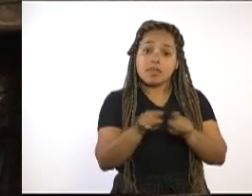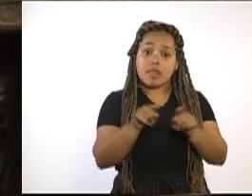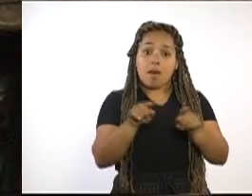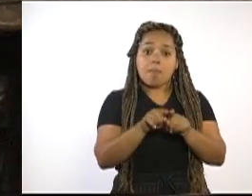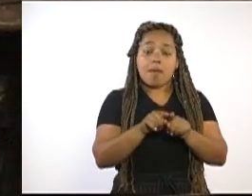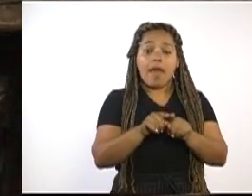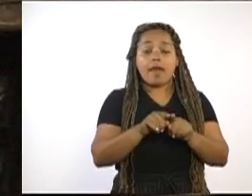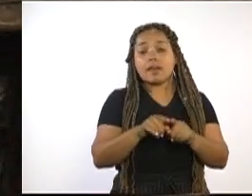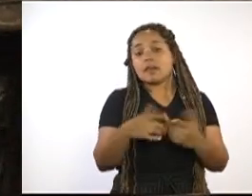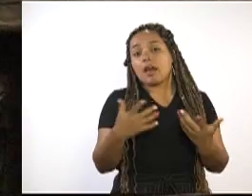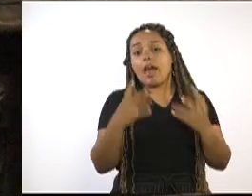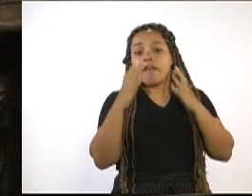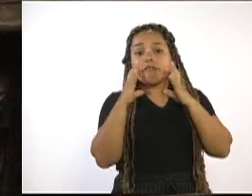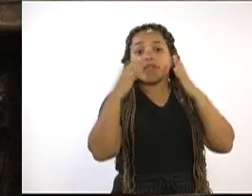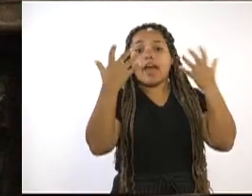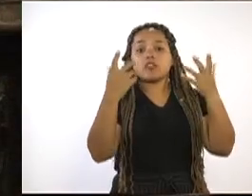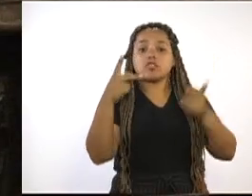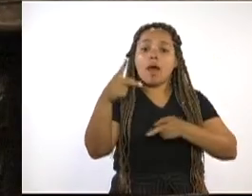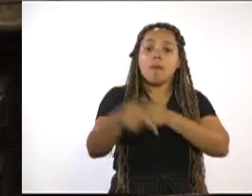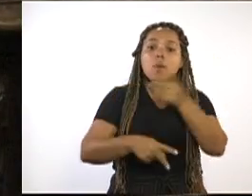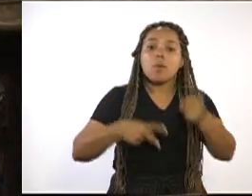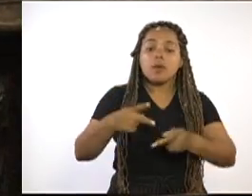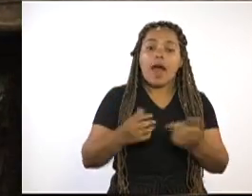e doce para as crianças,